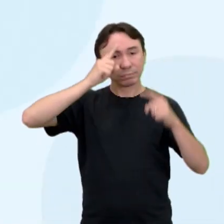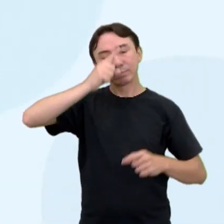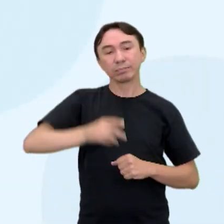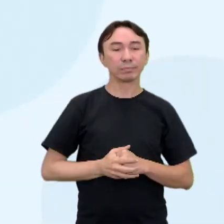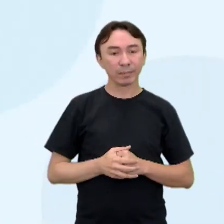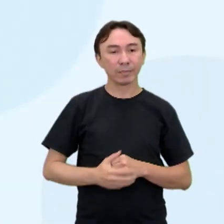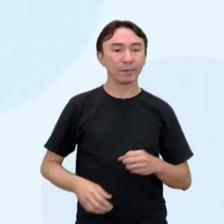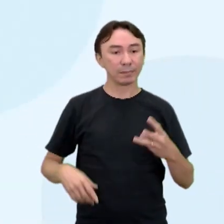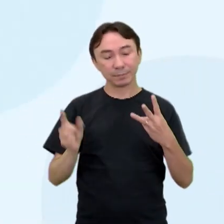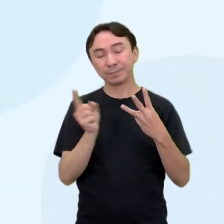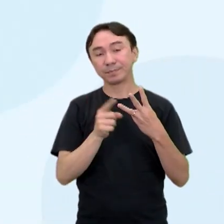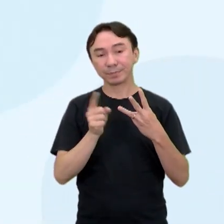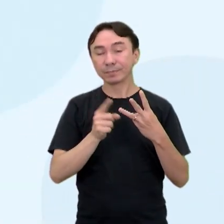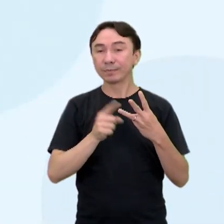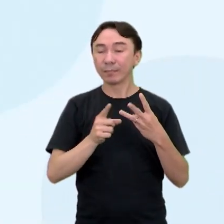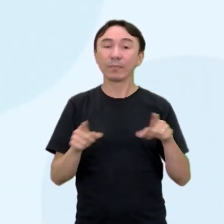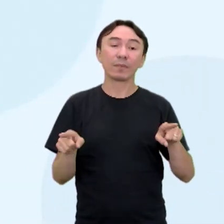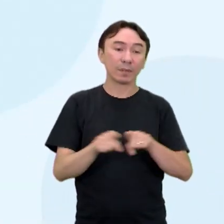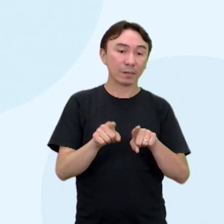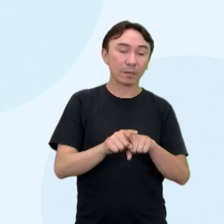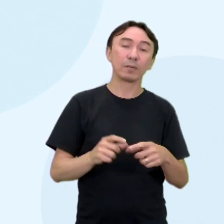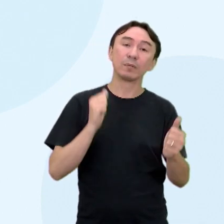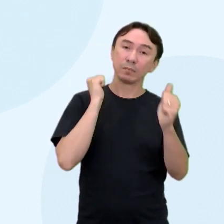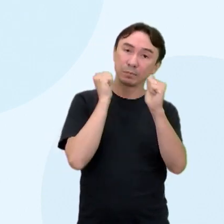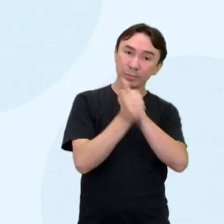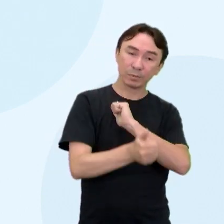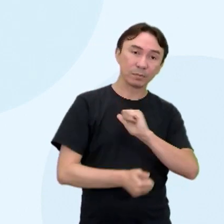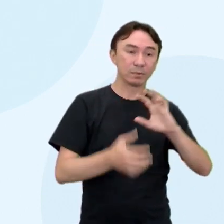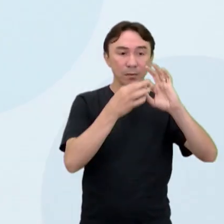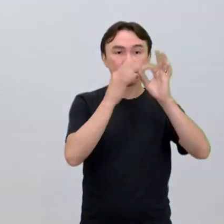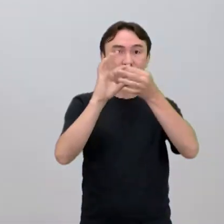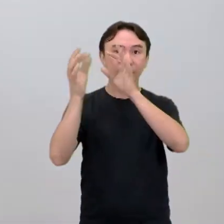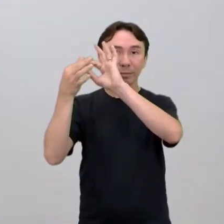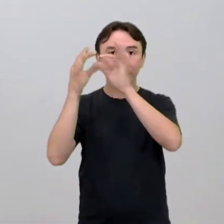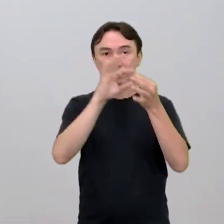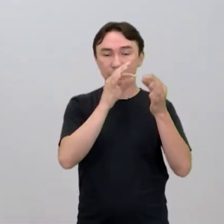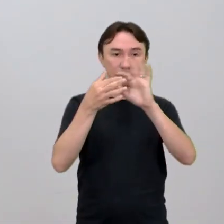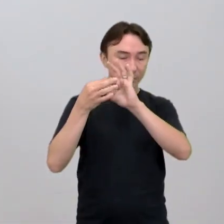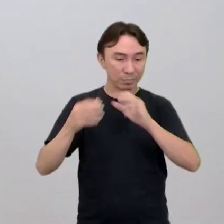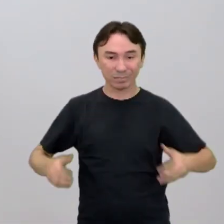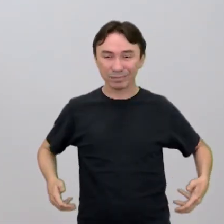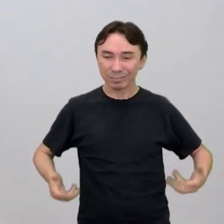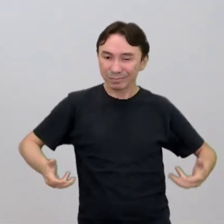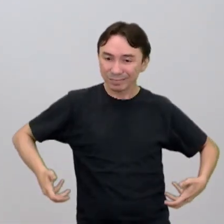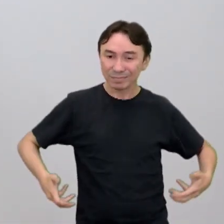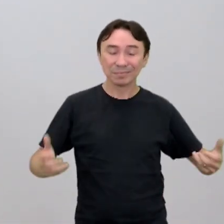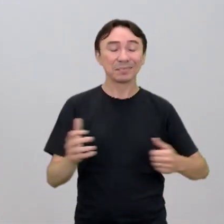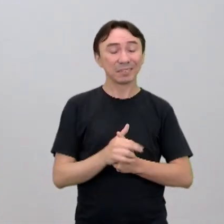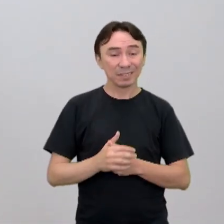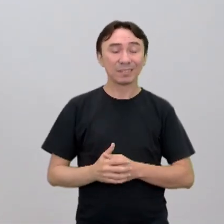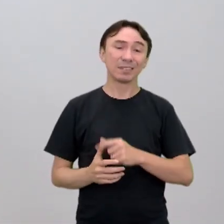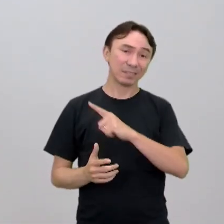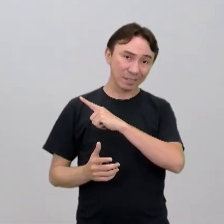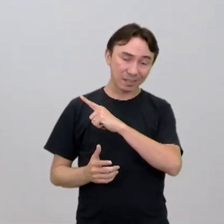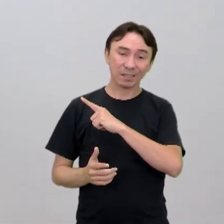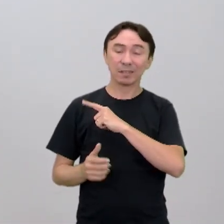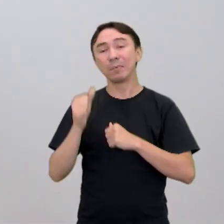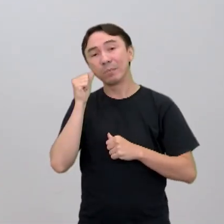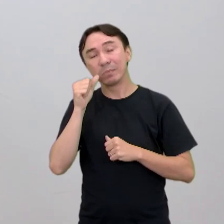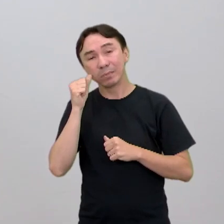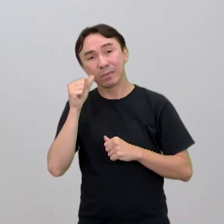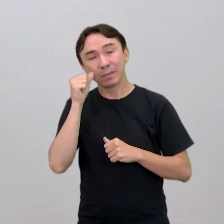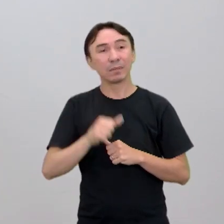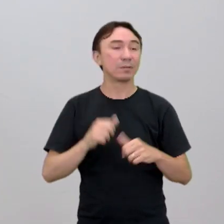esportes paralímpicos, porque a gente também tem que falar do papel da mulher nos esportes olímpicos e paralímpicos, né?